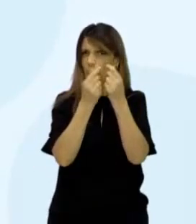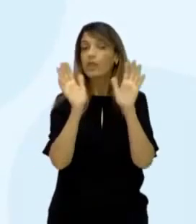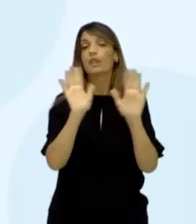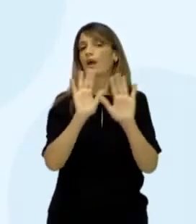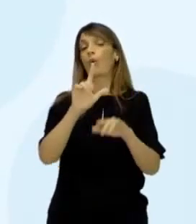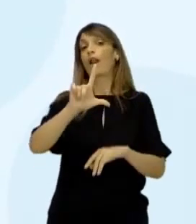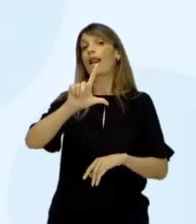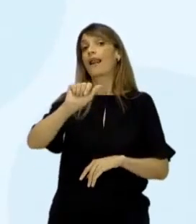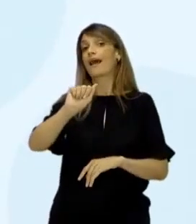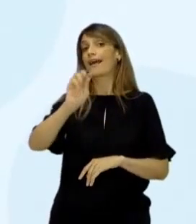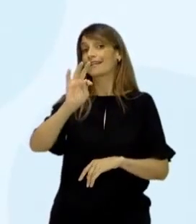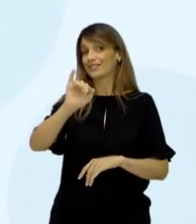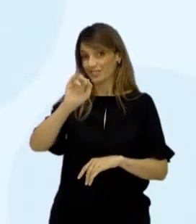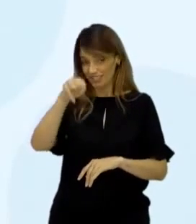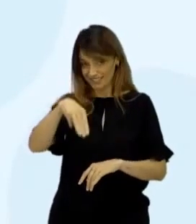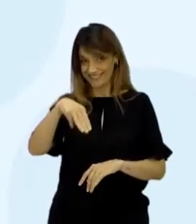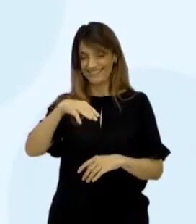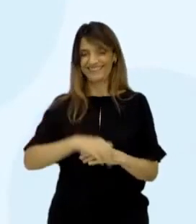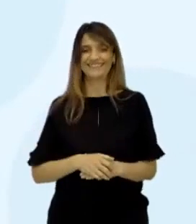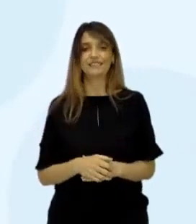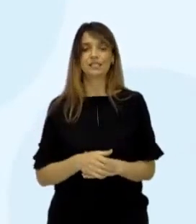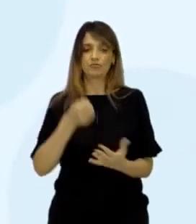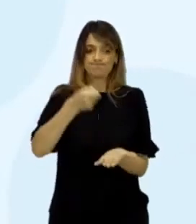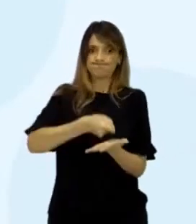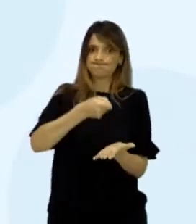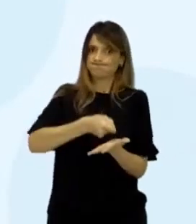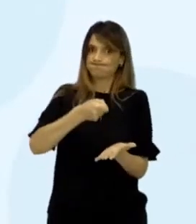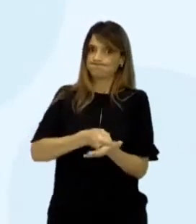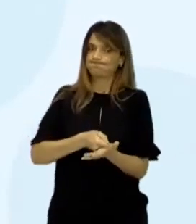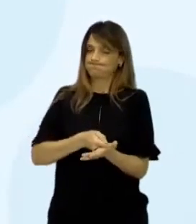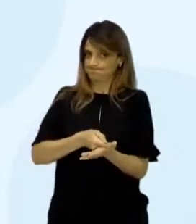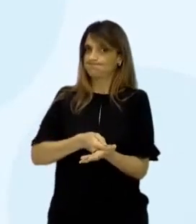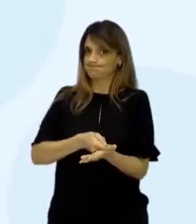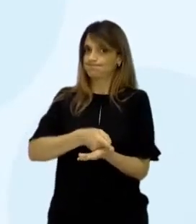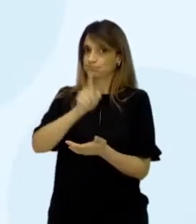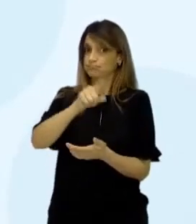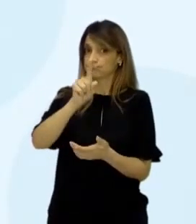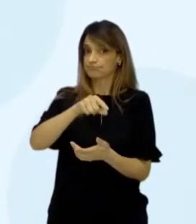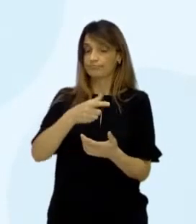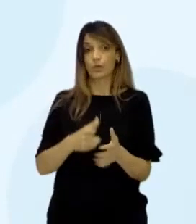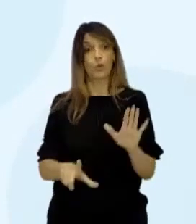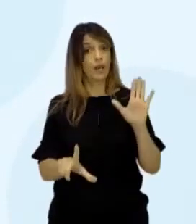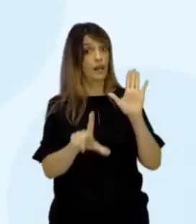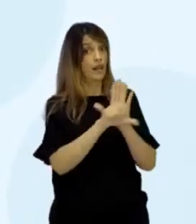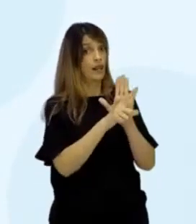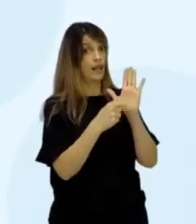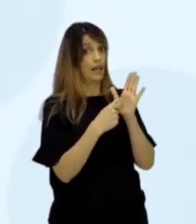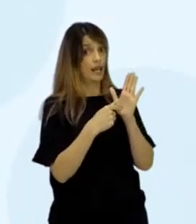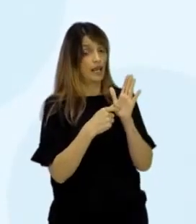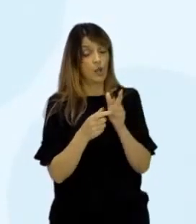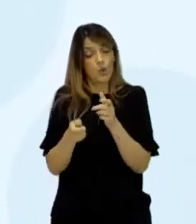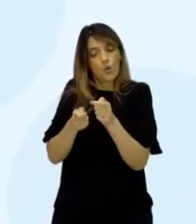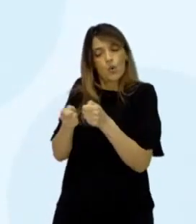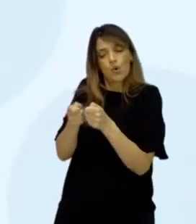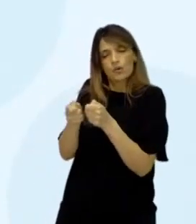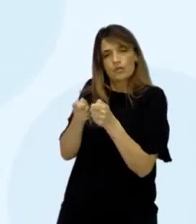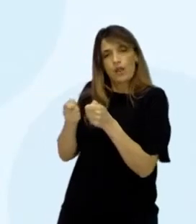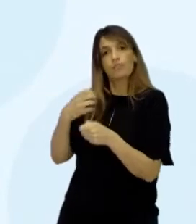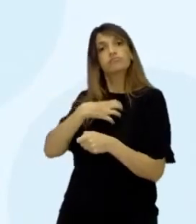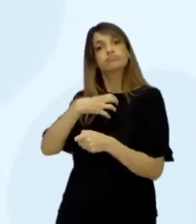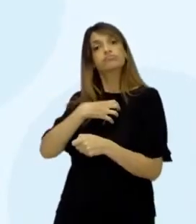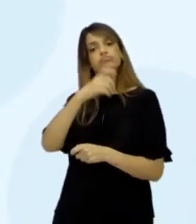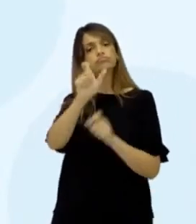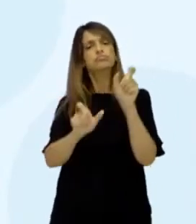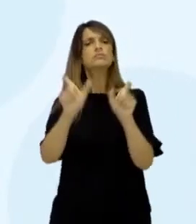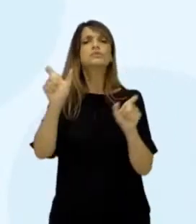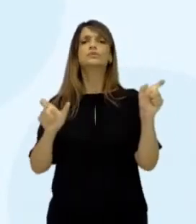latim, né? Então, ela é uma obrigação imposta. E aí, a ideia de ter uma lei é controlar o comportamento e as ações das